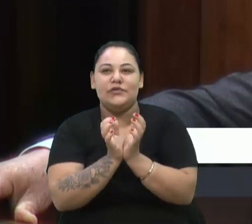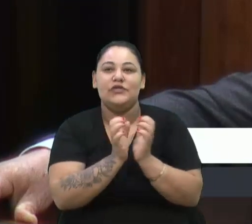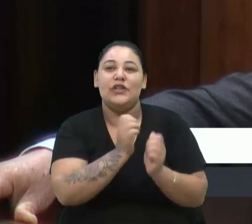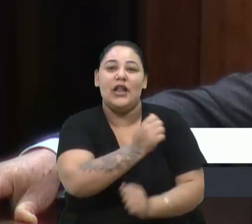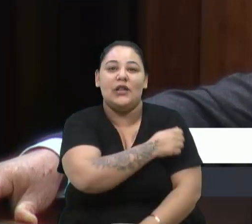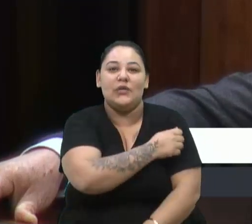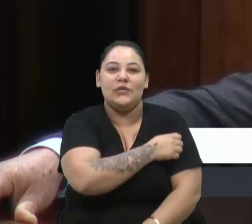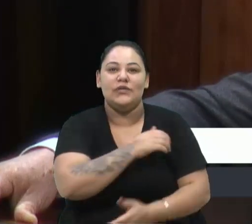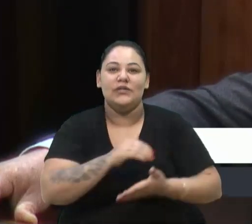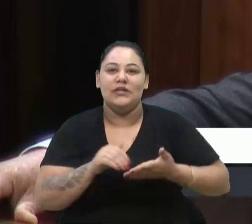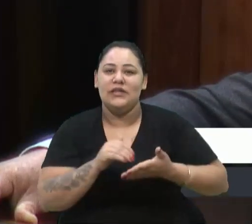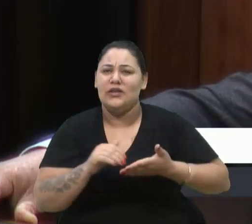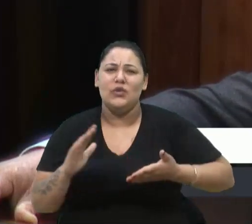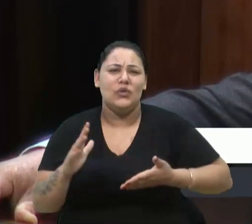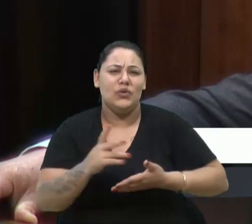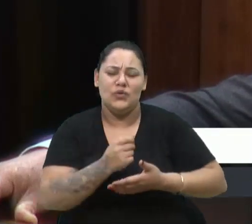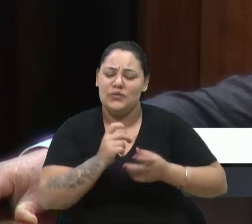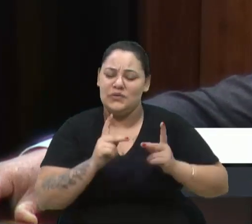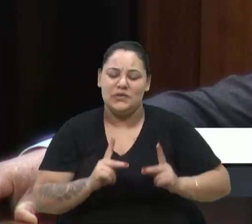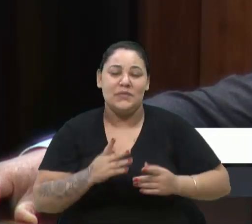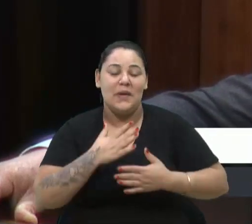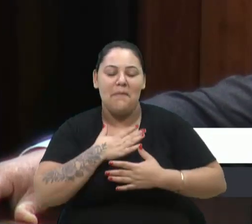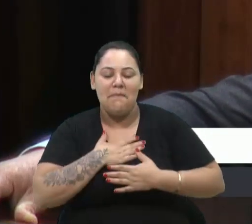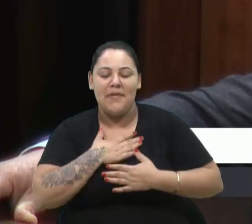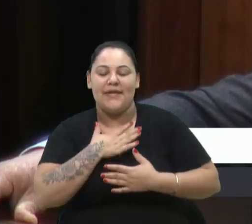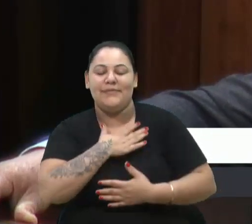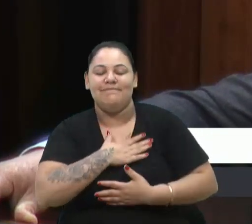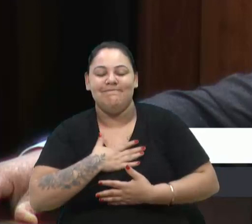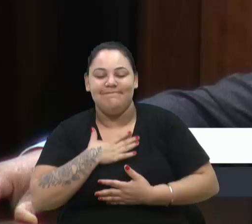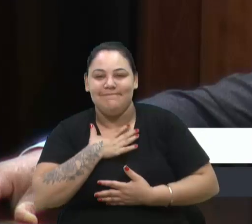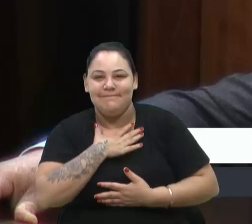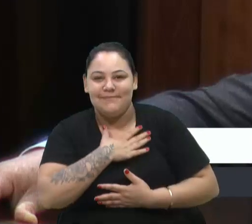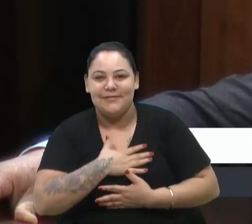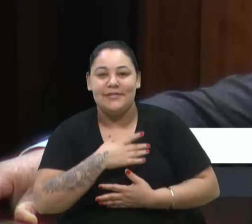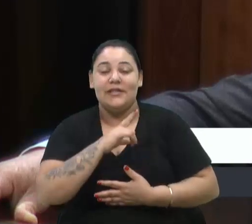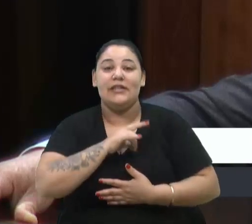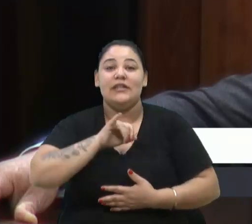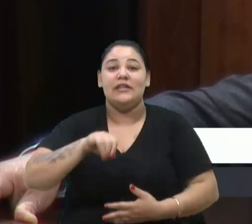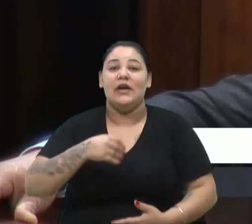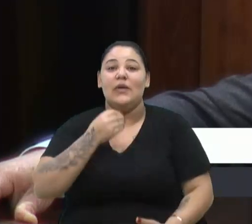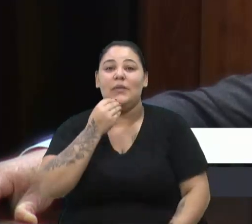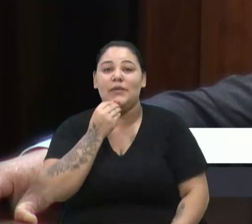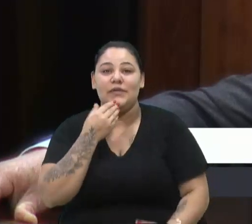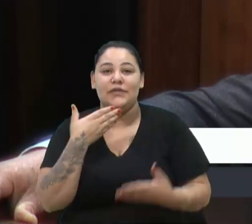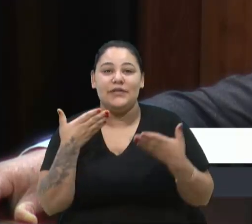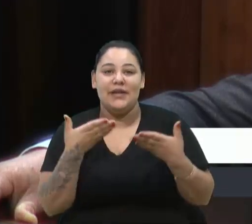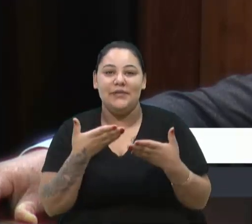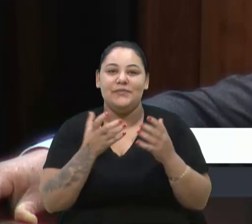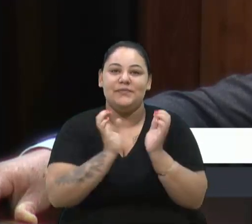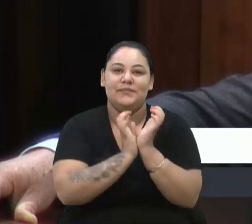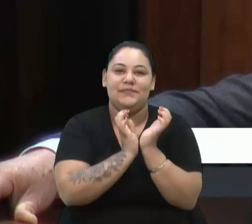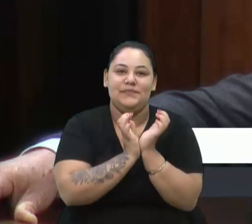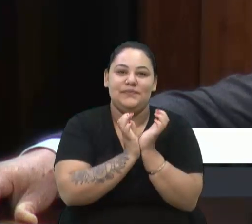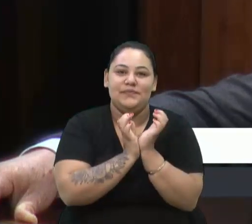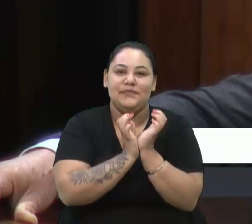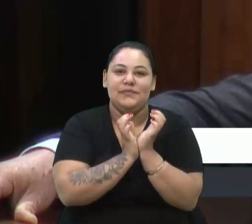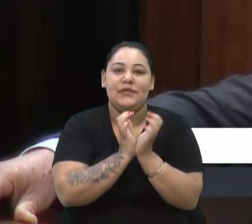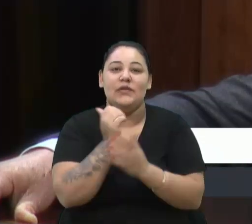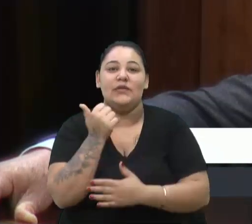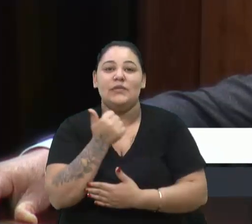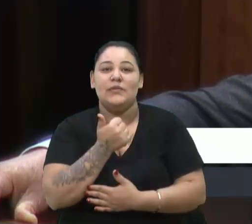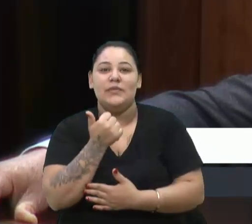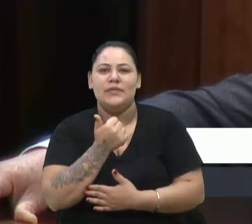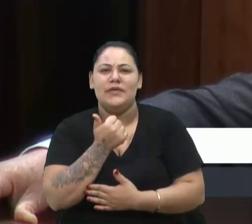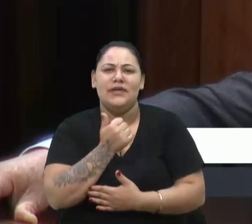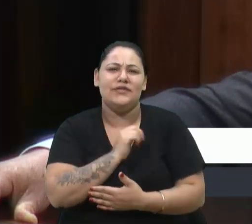secretariado para mim é muito gratificante poder ter esta oportunidade colegas dos primeiros